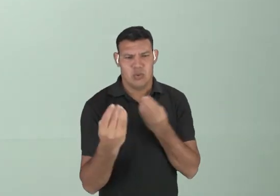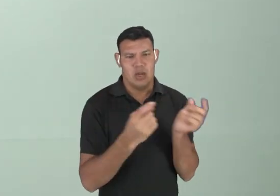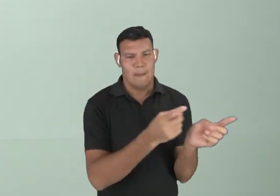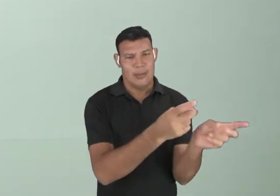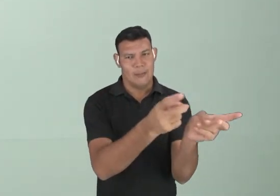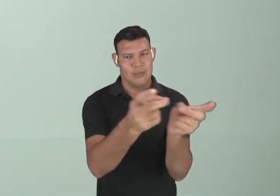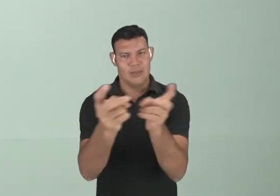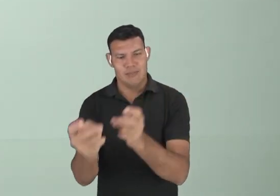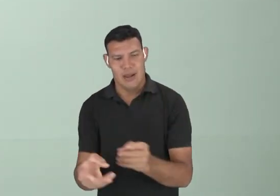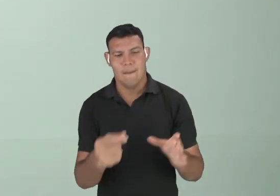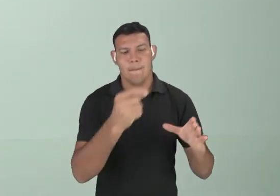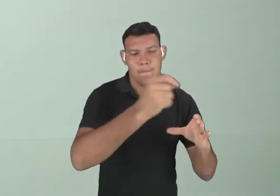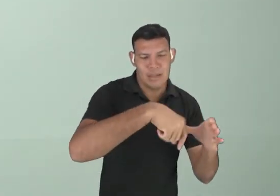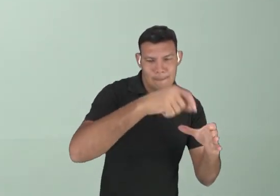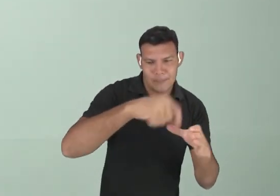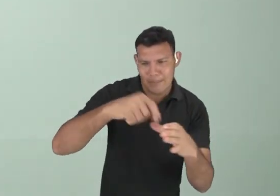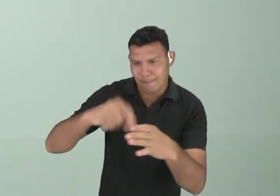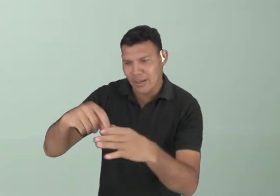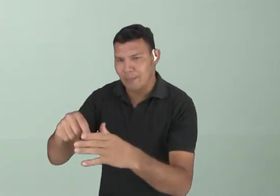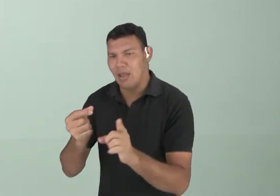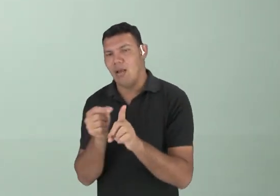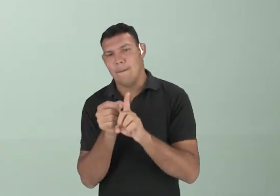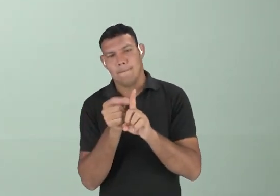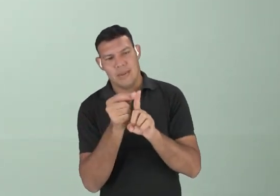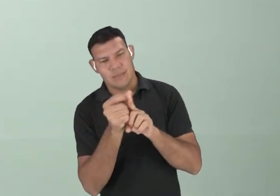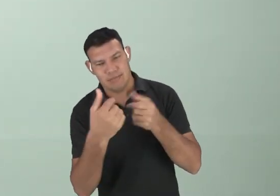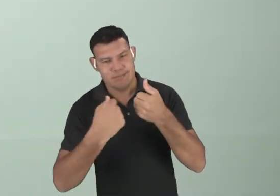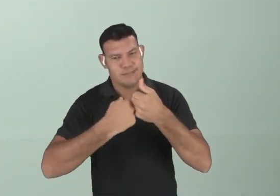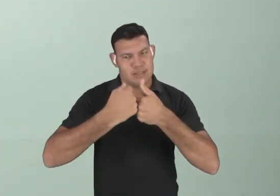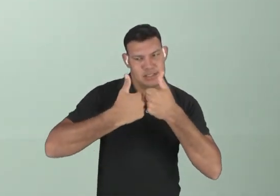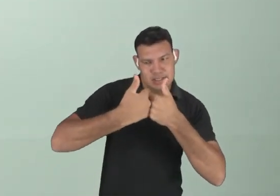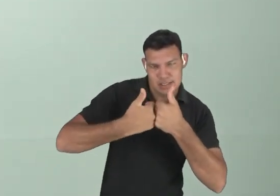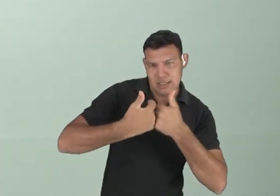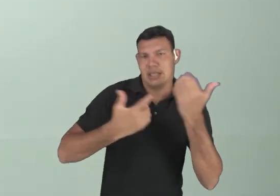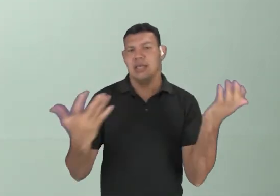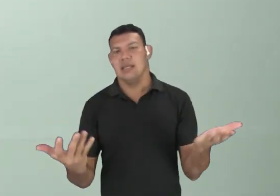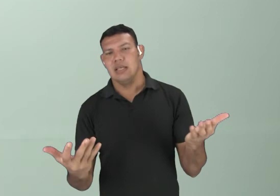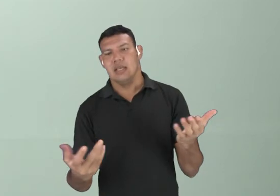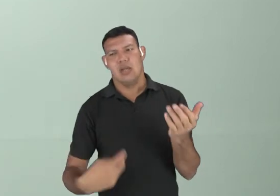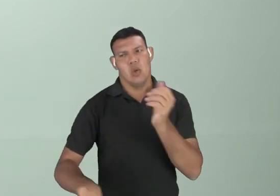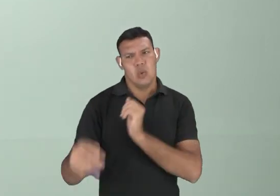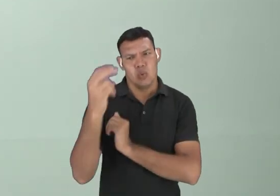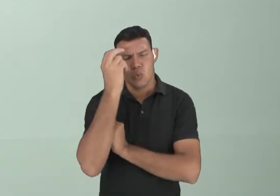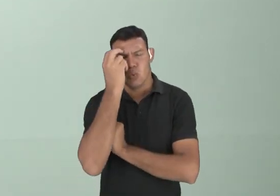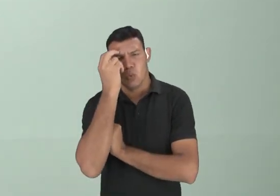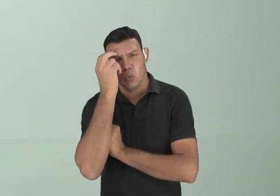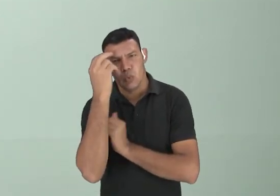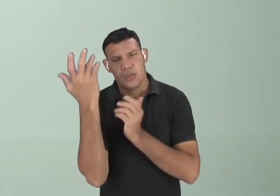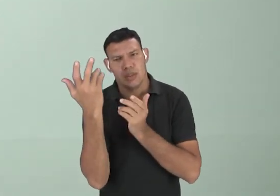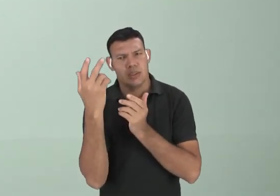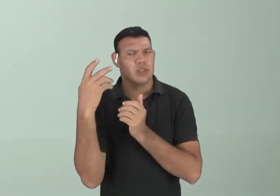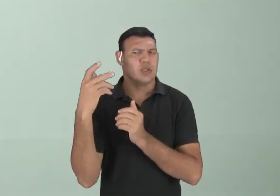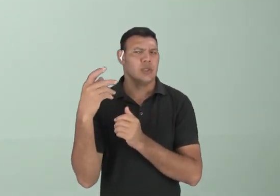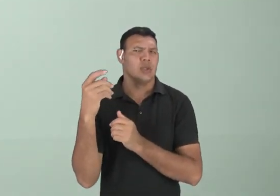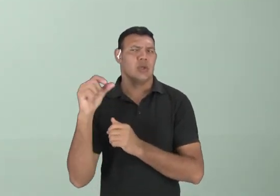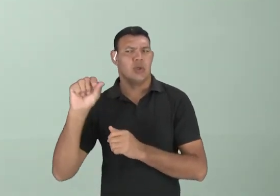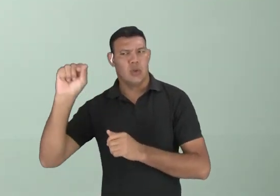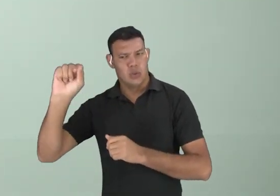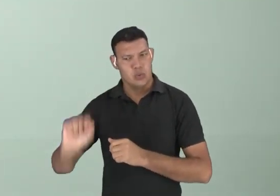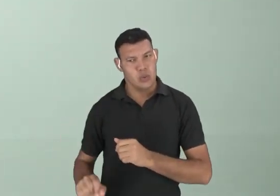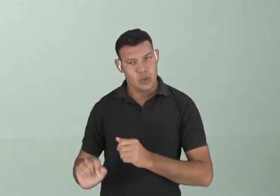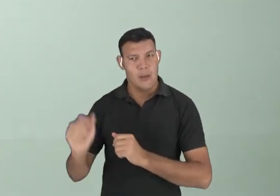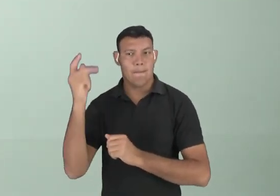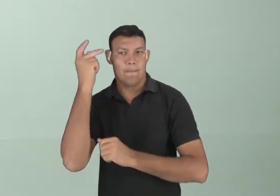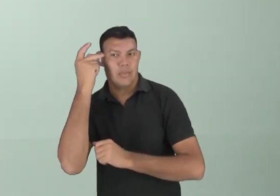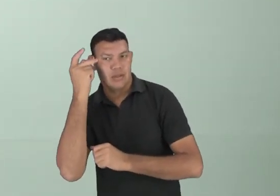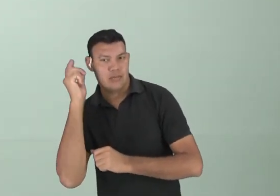o produtor plantar muito milho, arroz, aqueles que vieram com essa cultura que nós vimos aí, sulista, paulista e mineiro,